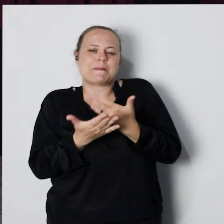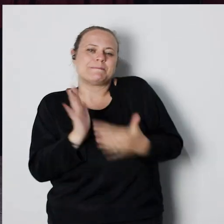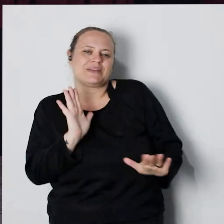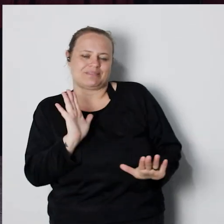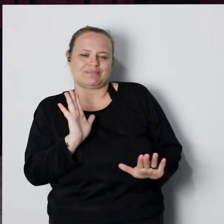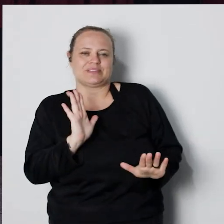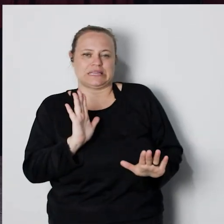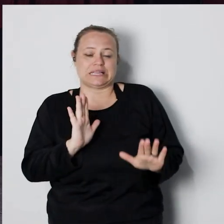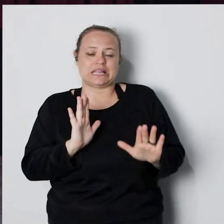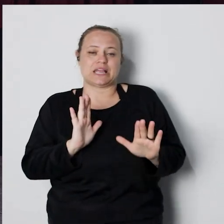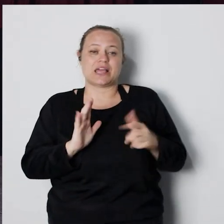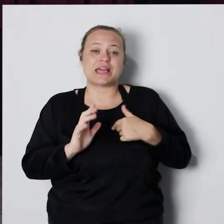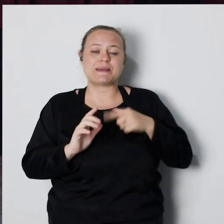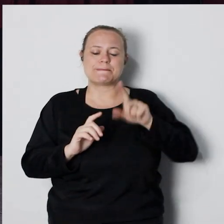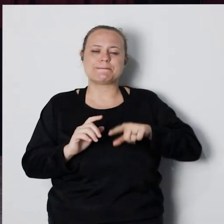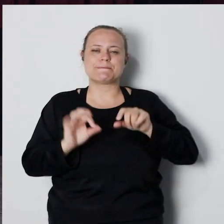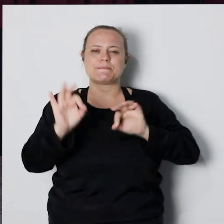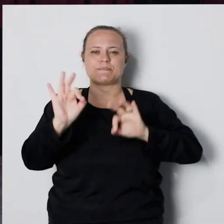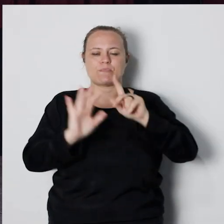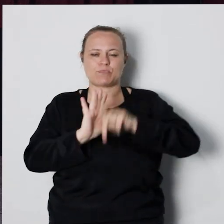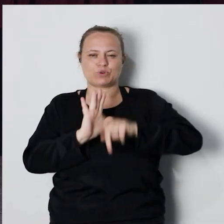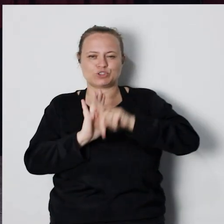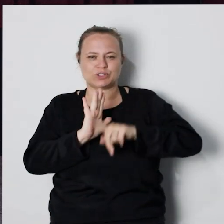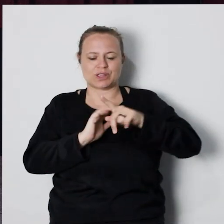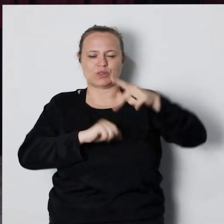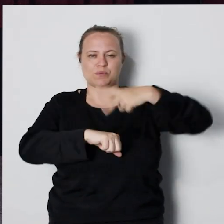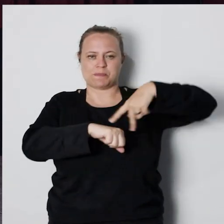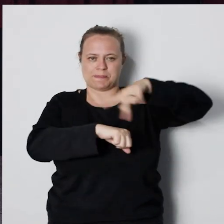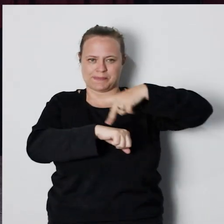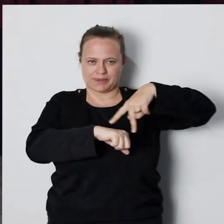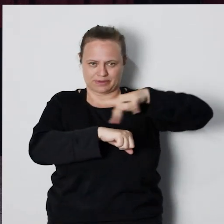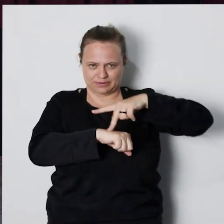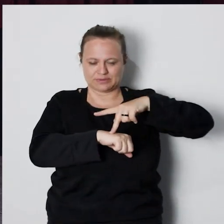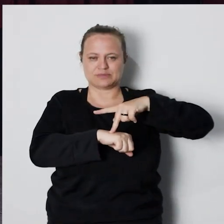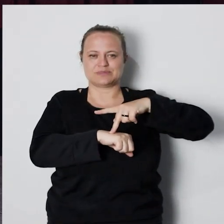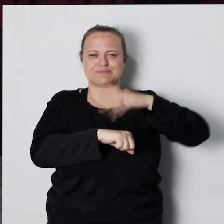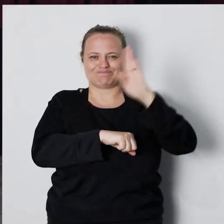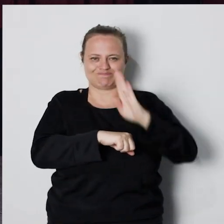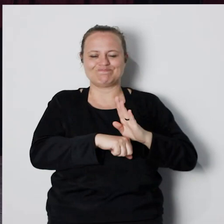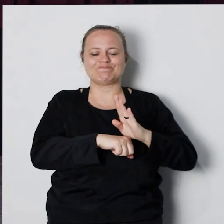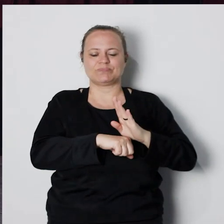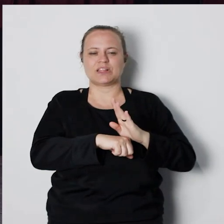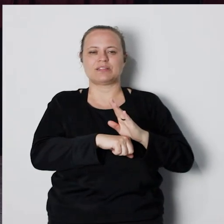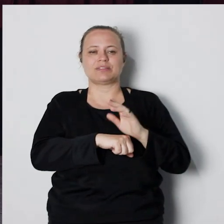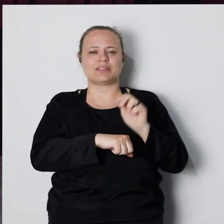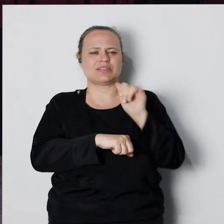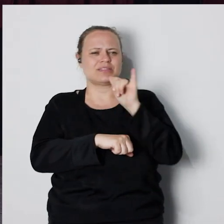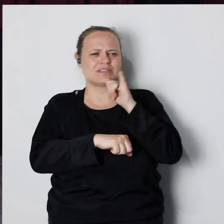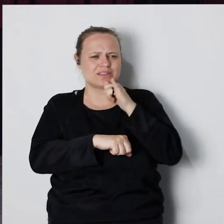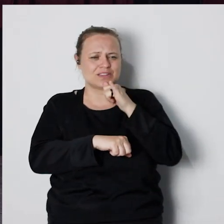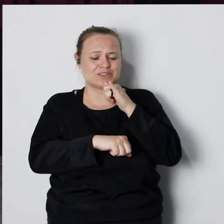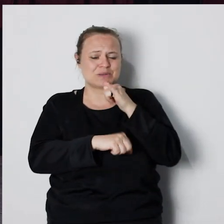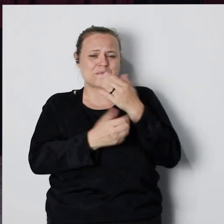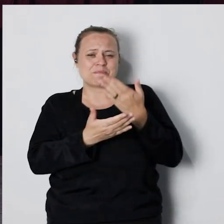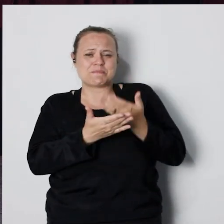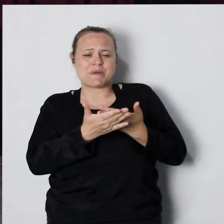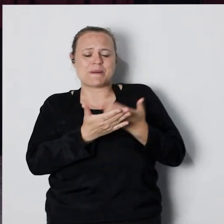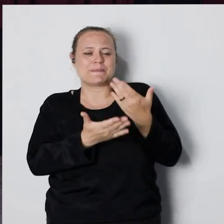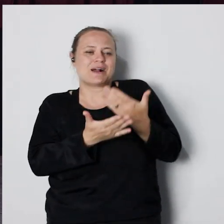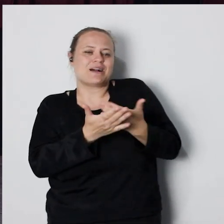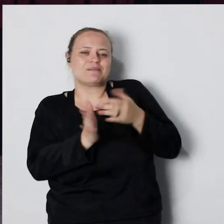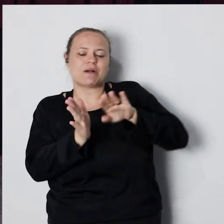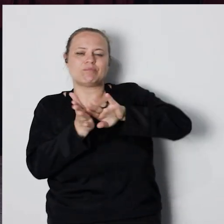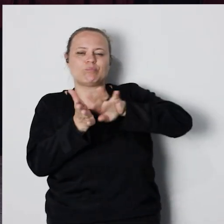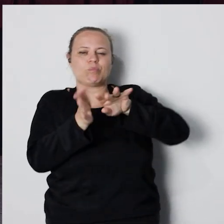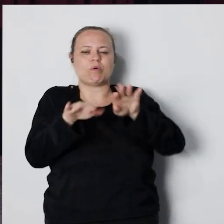fundamental. Mas não resiste a tanto tempo. Eu acho que é um desmonte e faz parte, acho